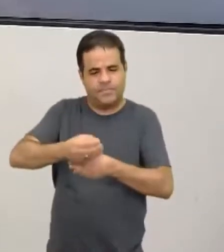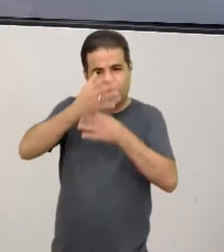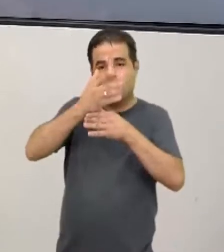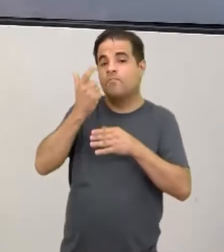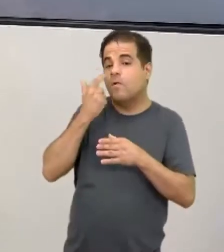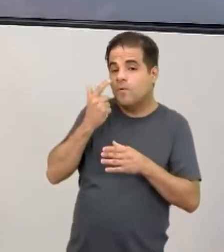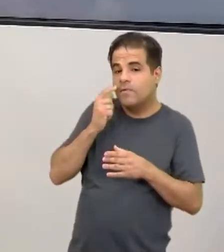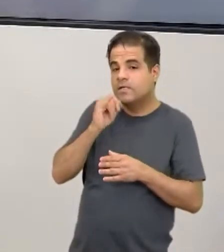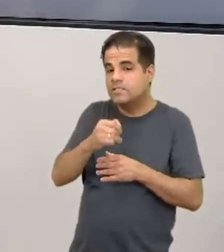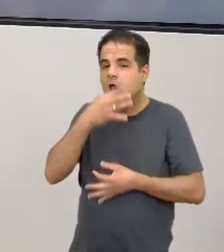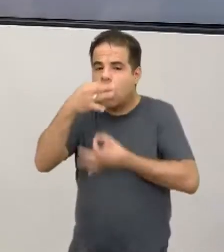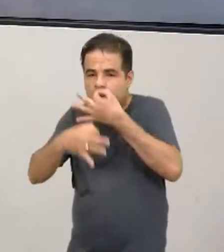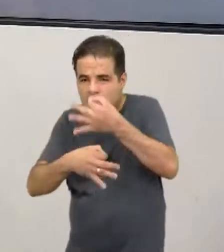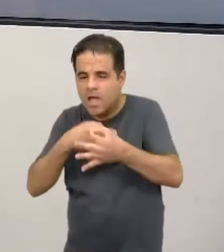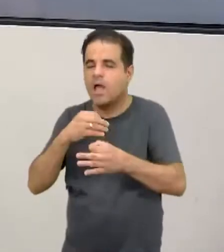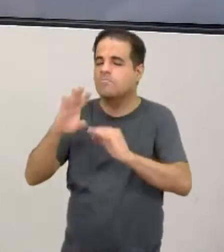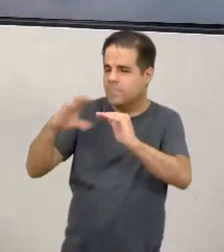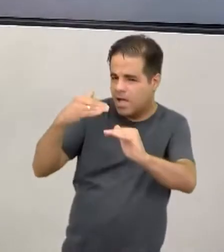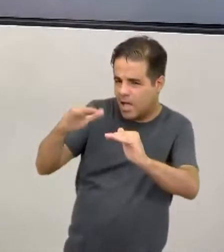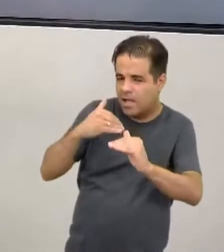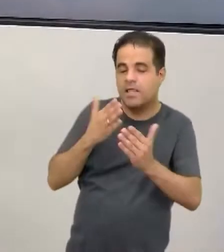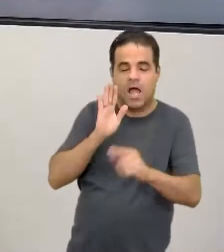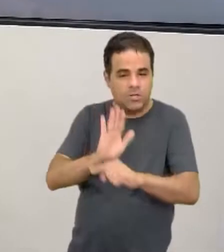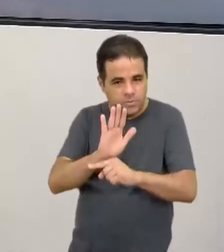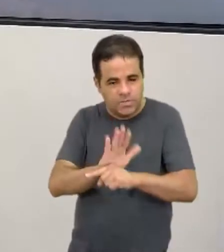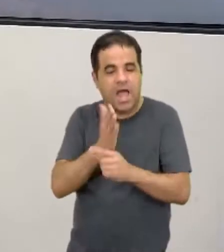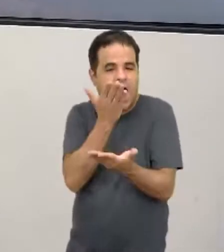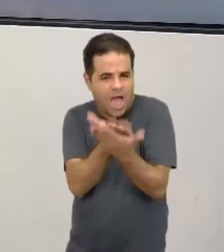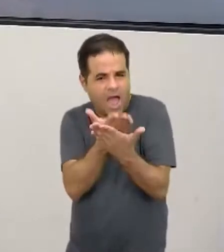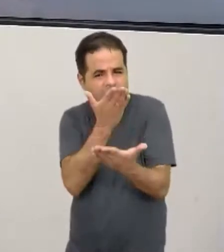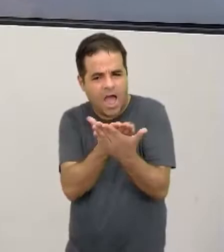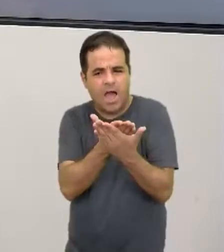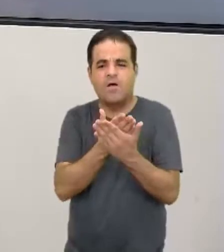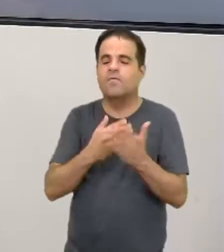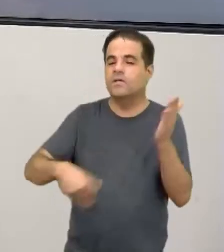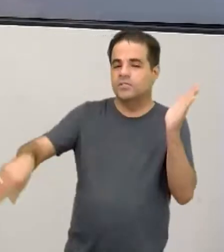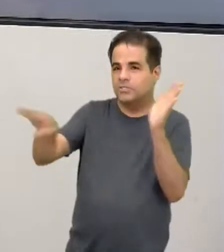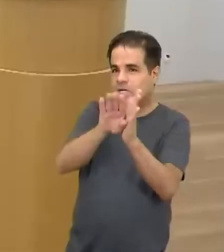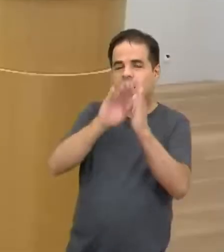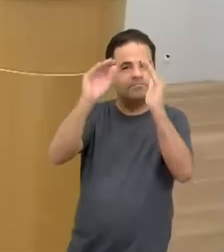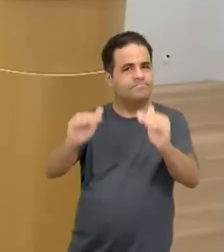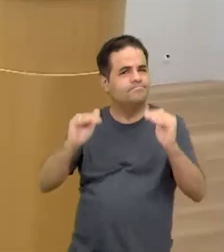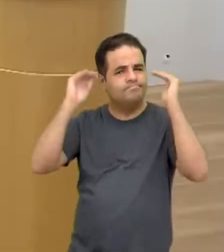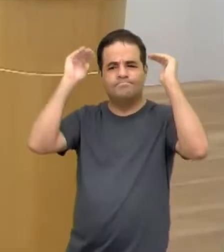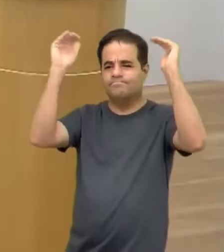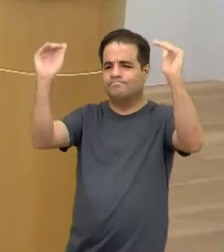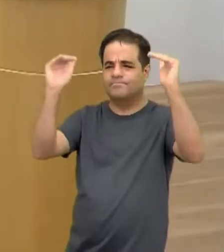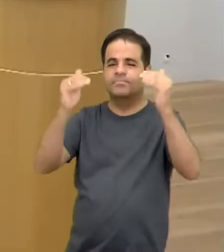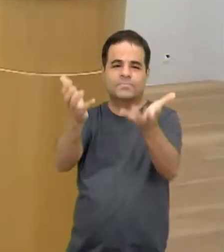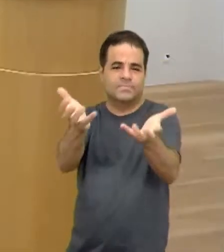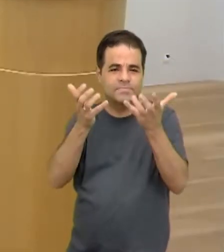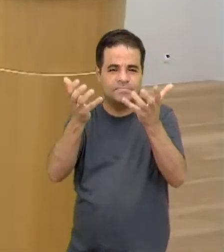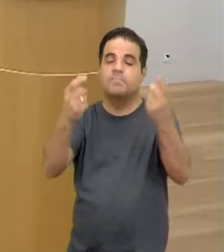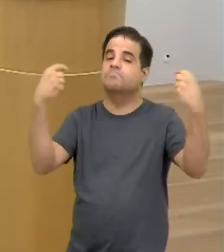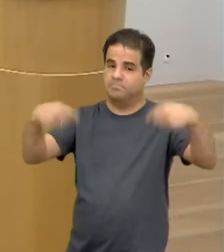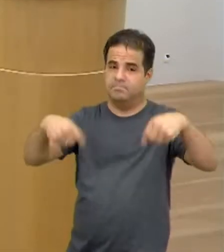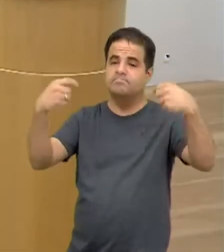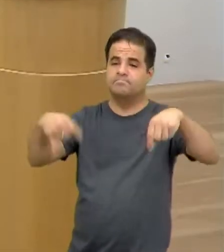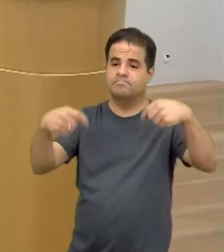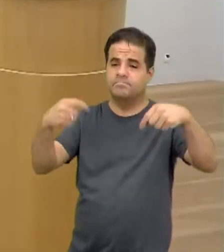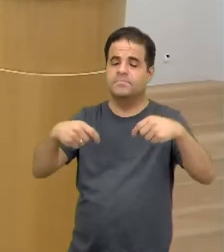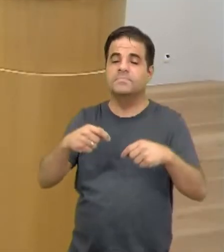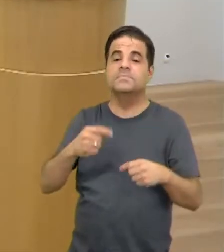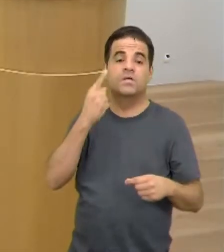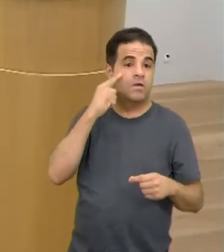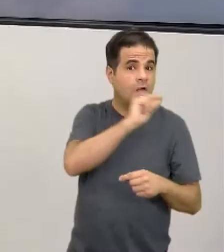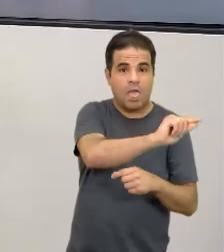vão contribuir, então, para que a nossa aula chegue, então, no alto nível Sabe que a gente chega, precisa. né? Toda vez estamos